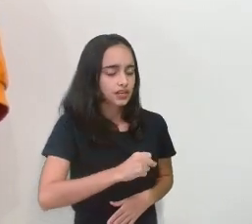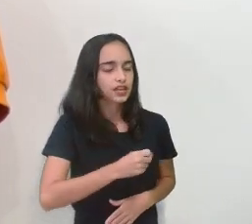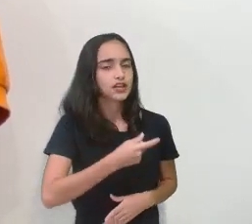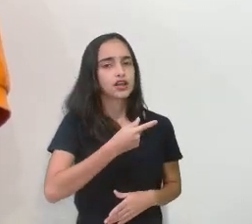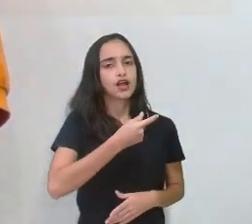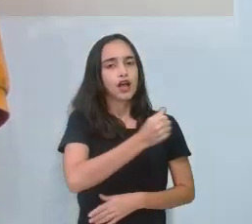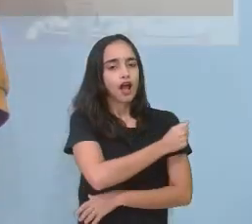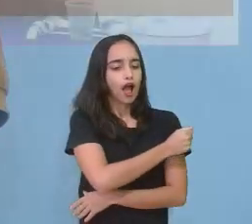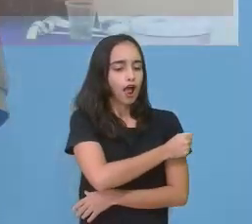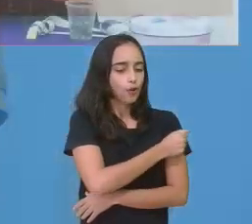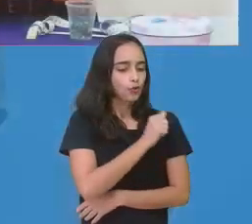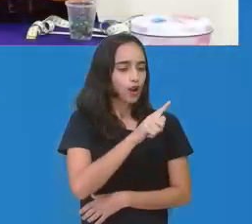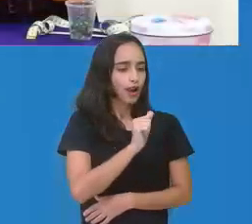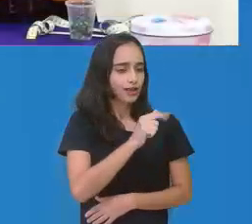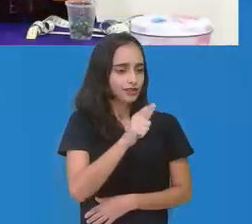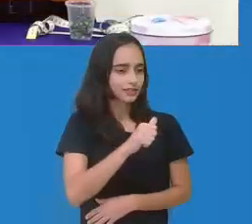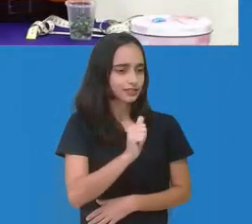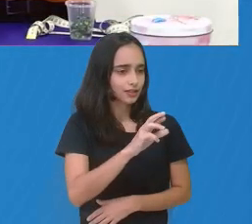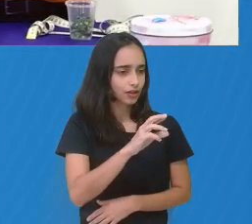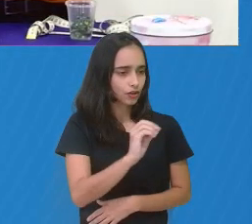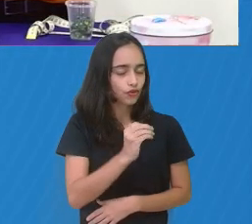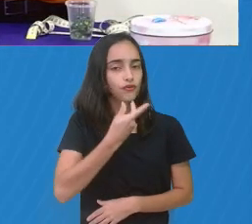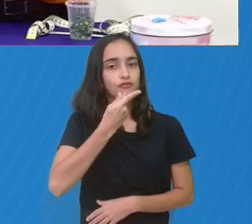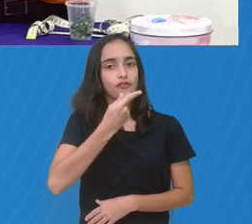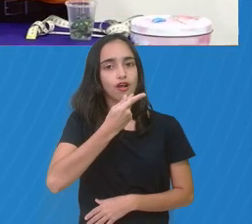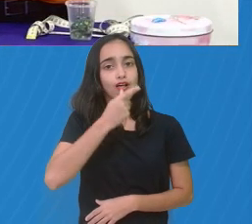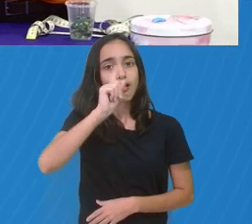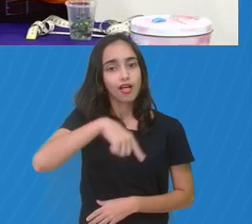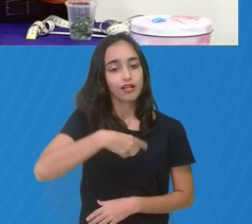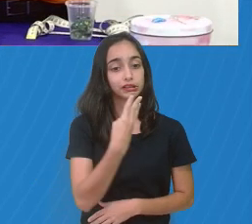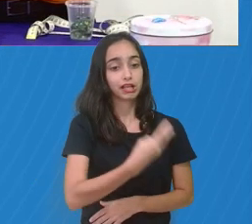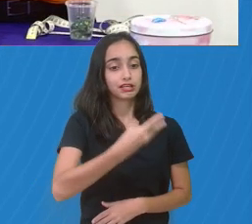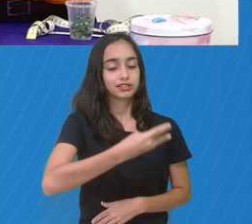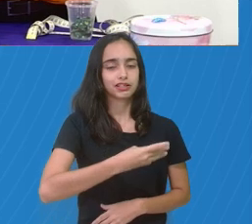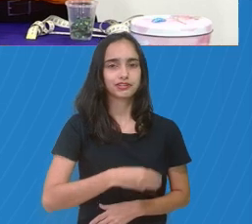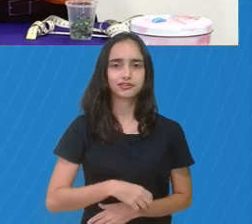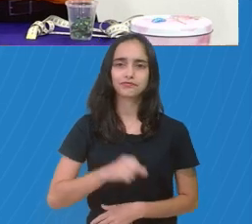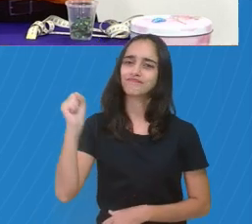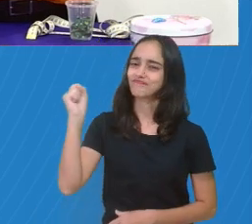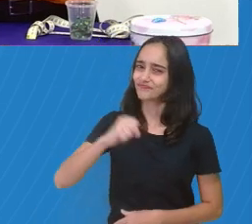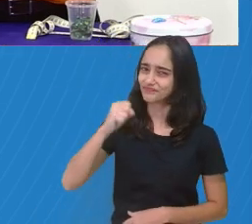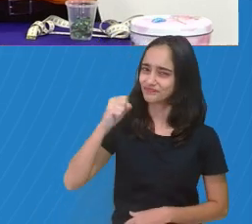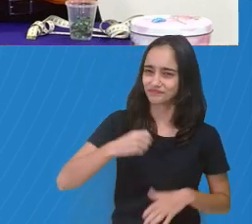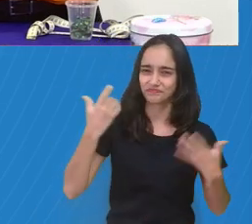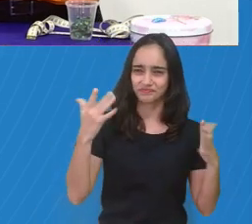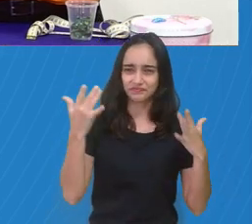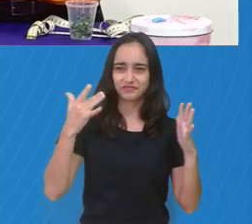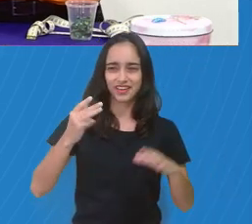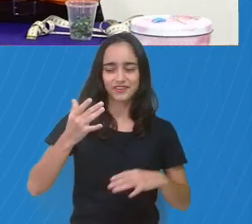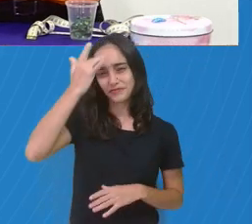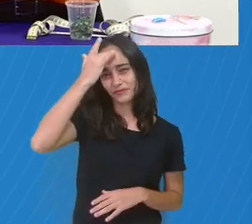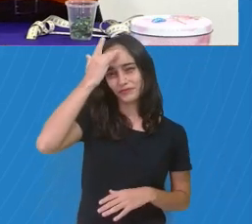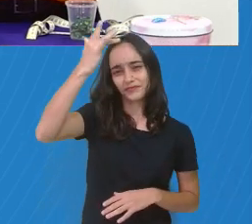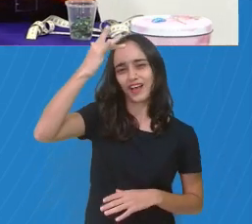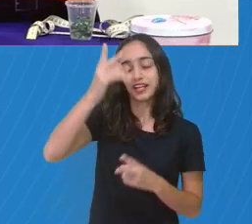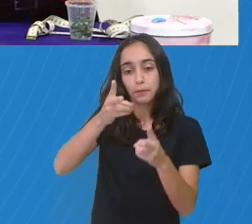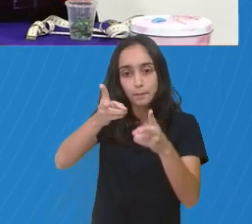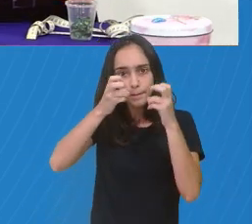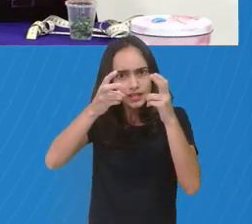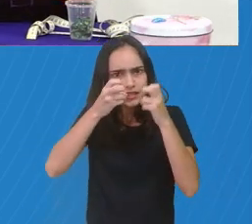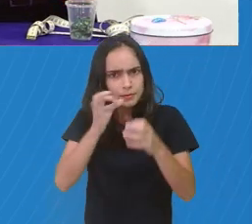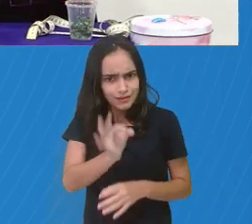terceiro lugar. Exatamente, Lázaro. Ficou fácil, né, identificar. O azul ali está em primeiro.